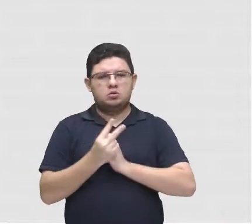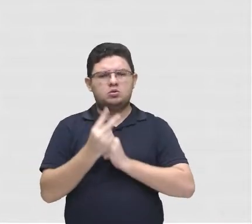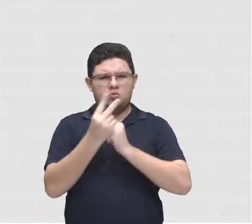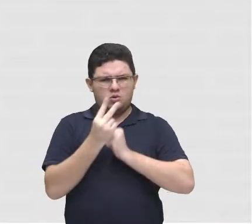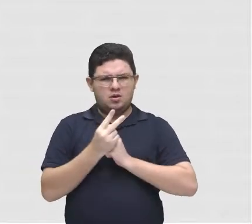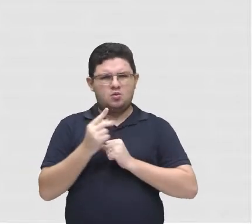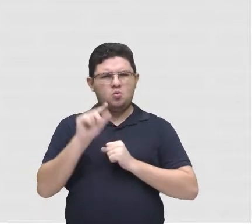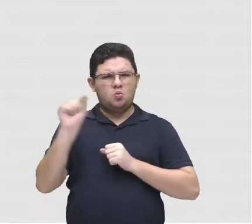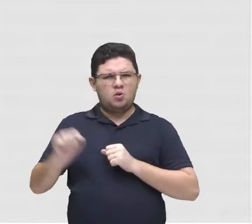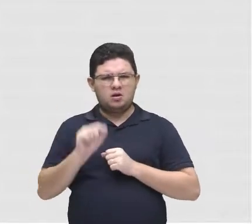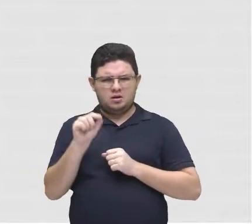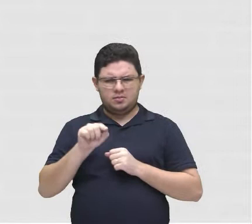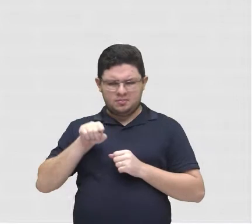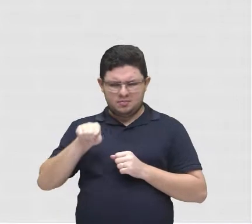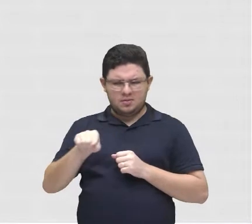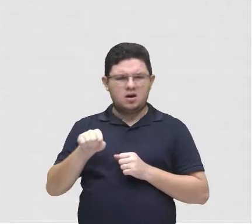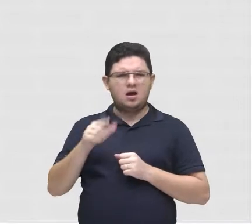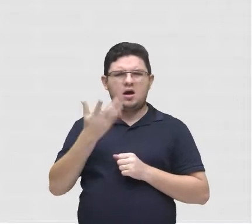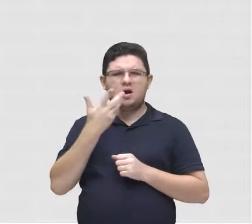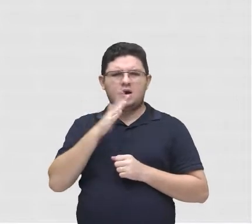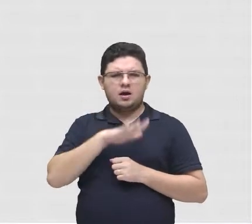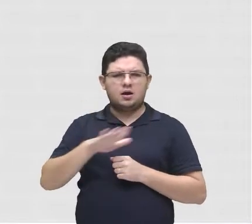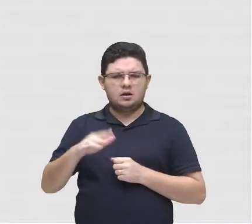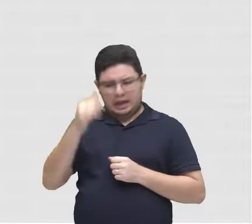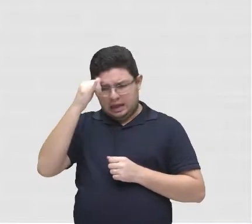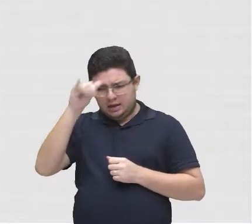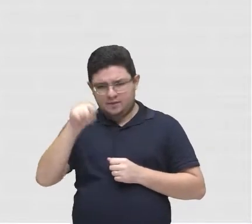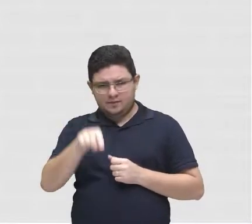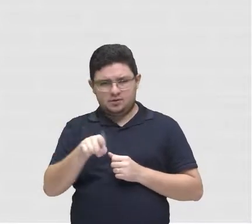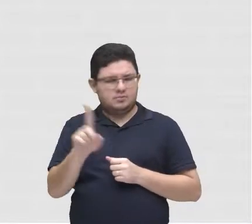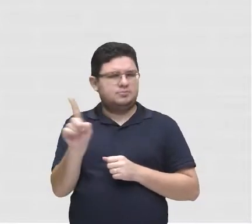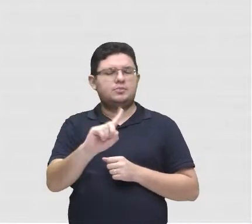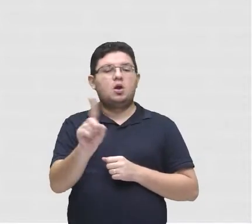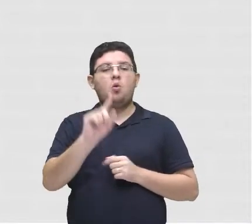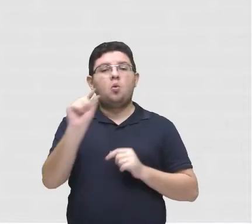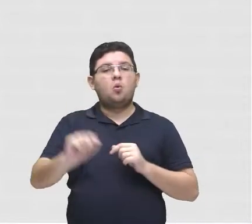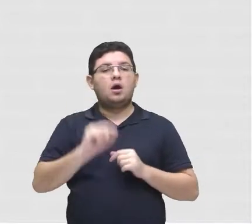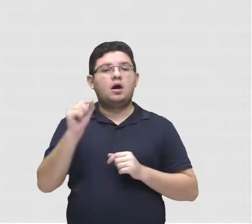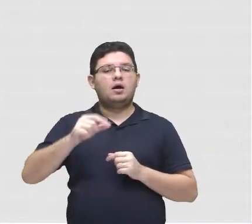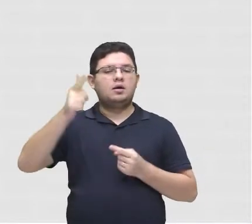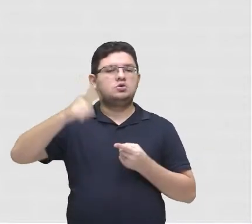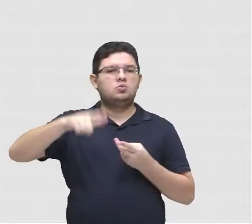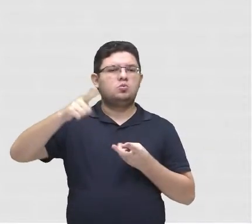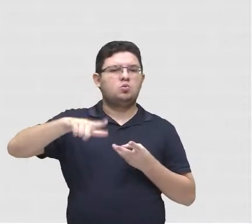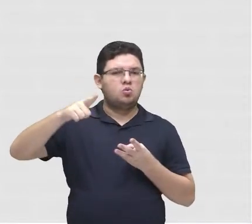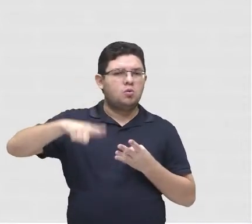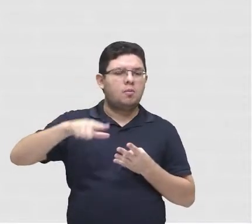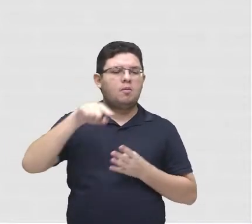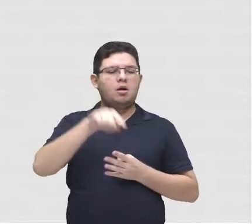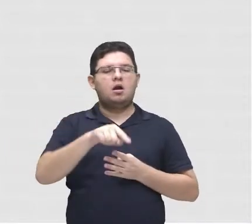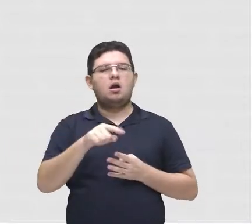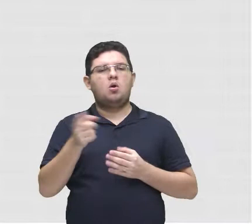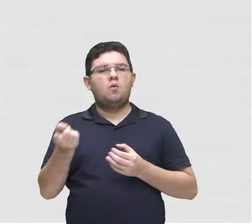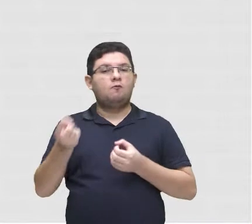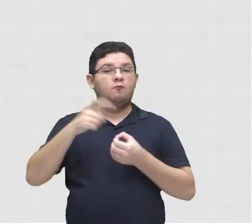que a criança faça, mas é a repetição que vai fazer com que a gente volte atrás, né, em tudo aquilo